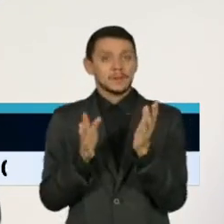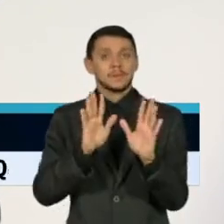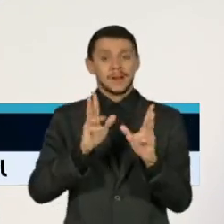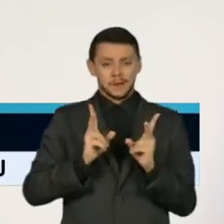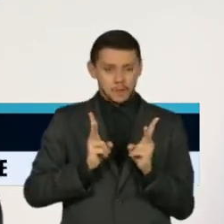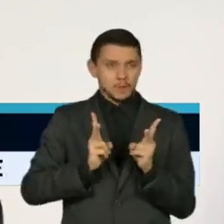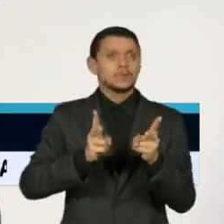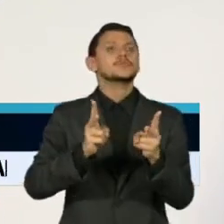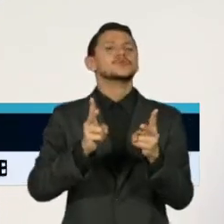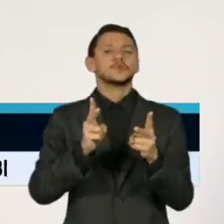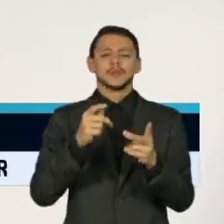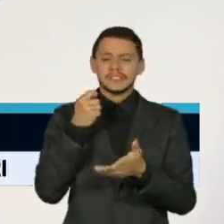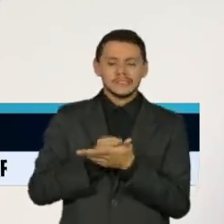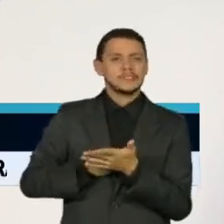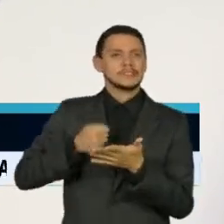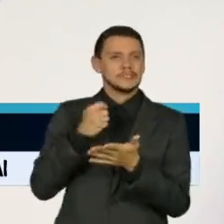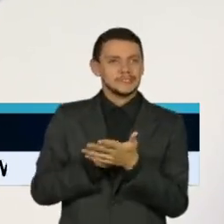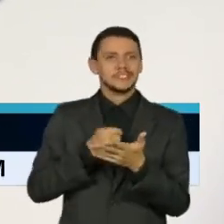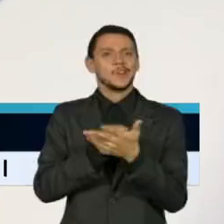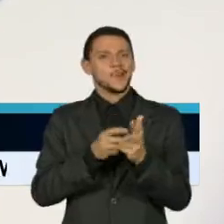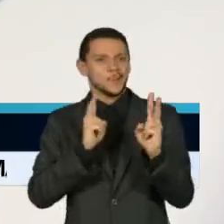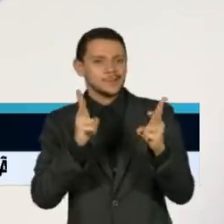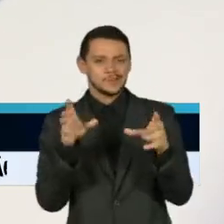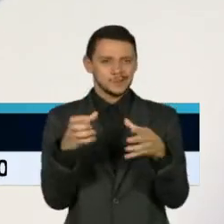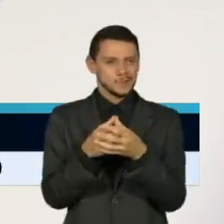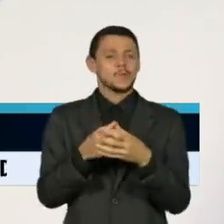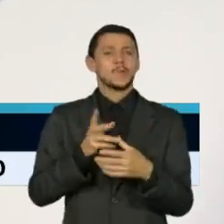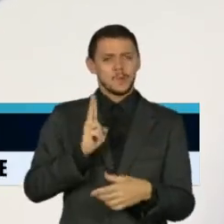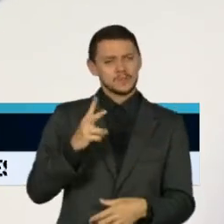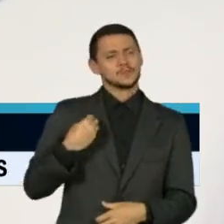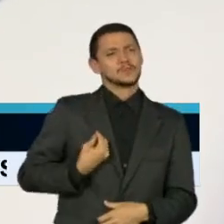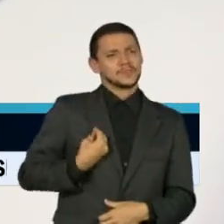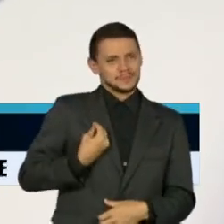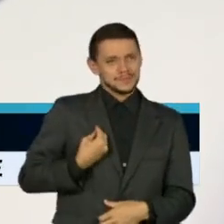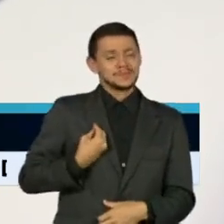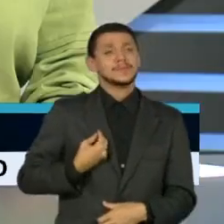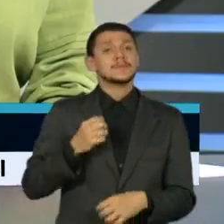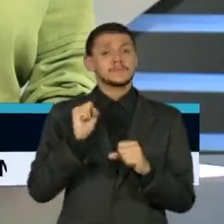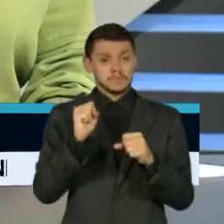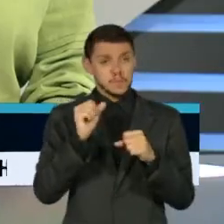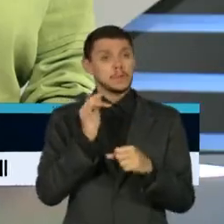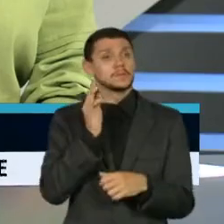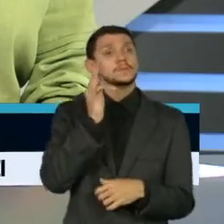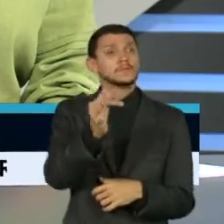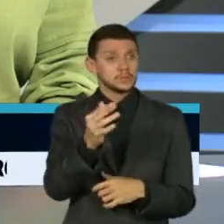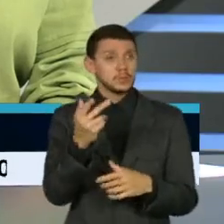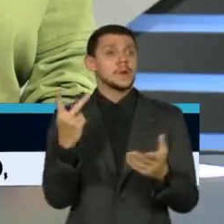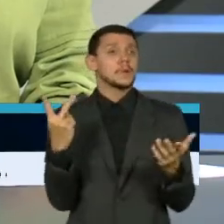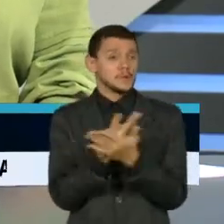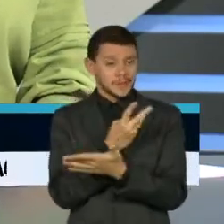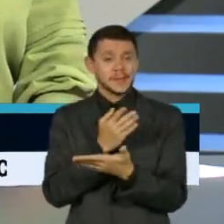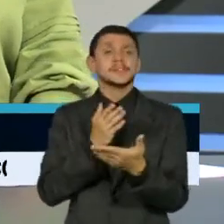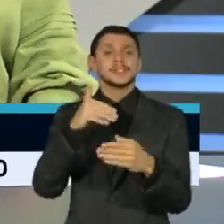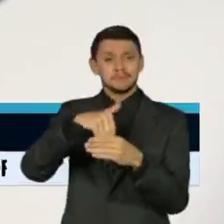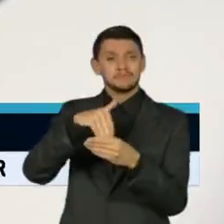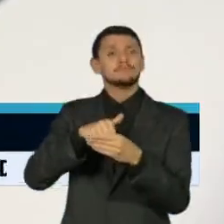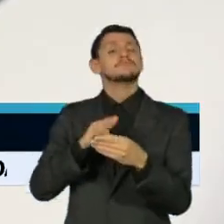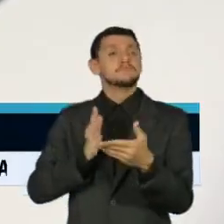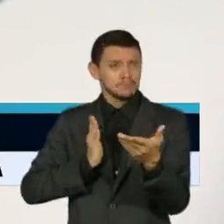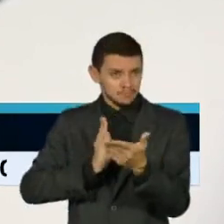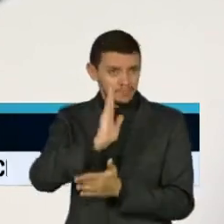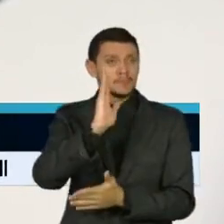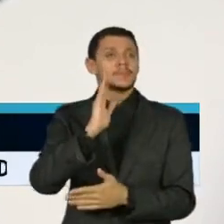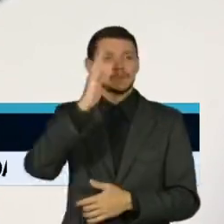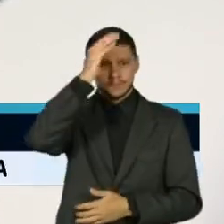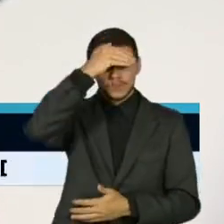continue assistindo e os trapistas continuam existindo e pode virar eleger o trampo da próxima eleição eu acho que